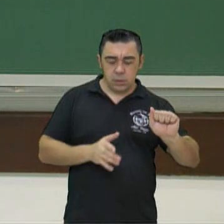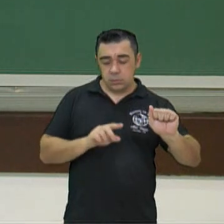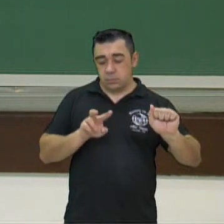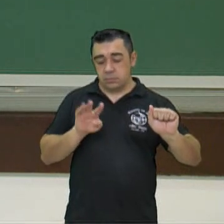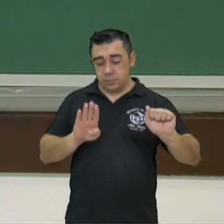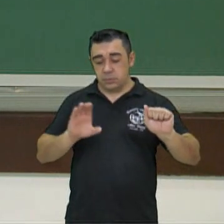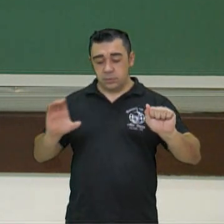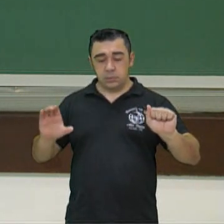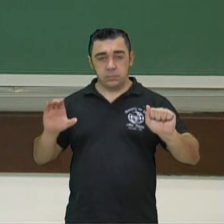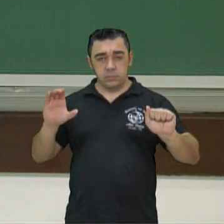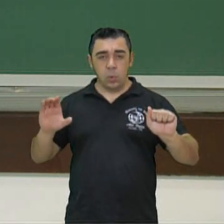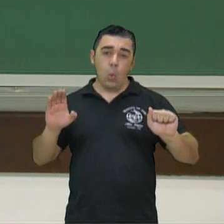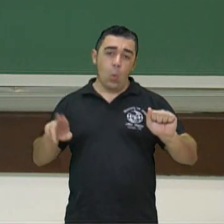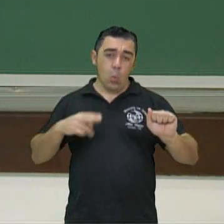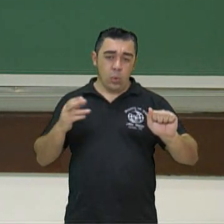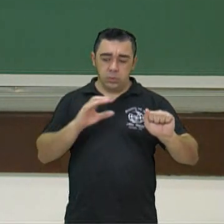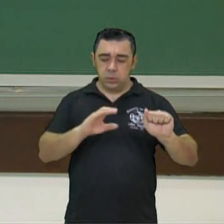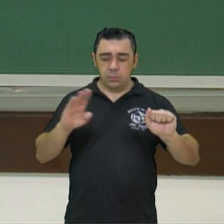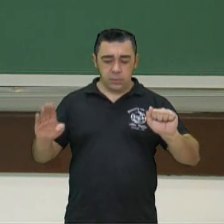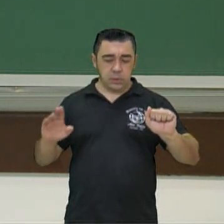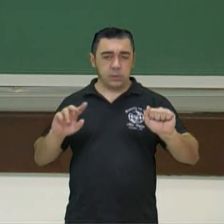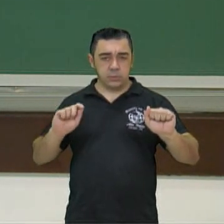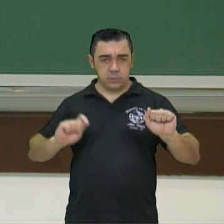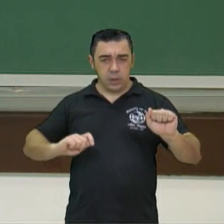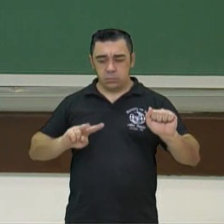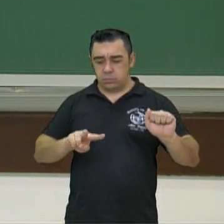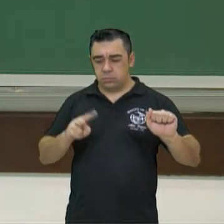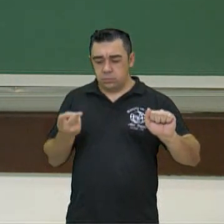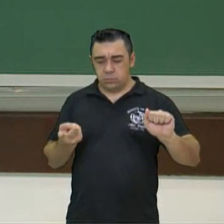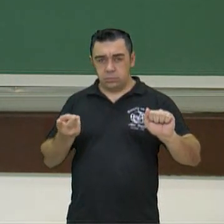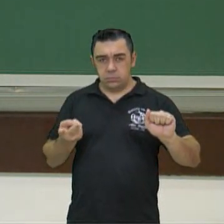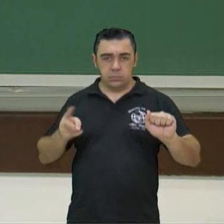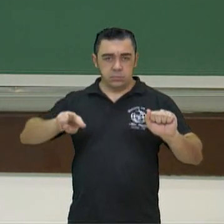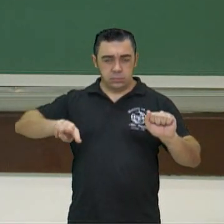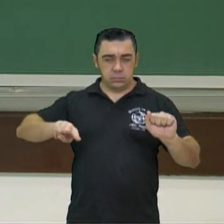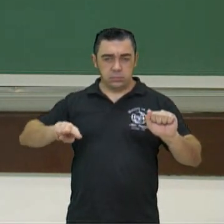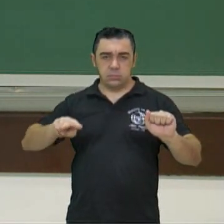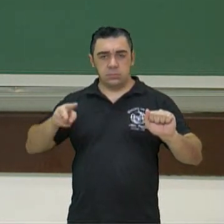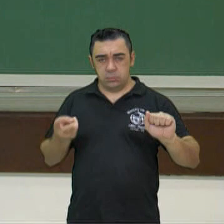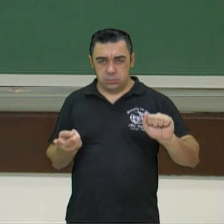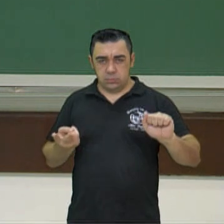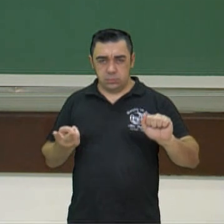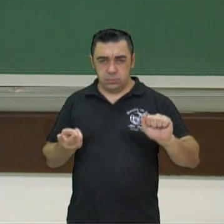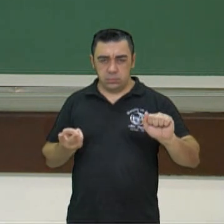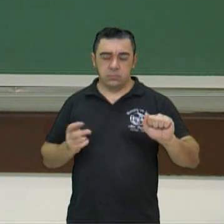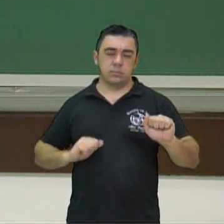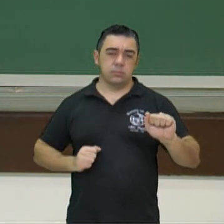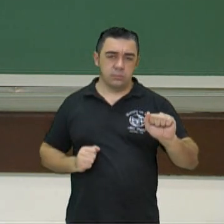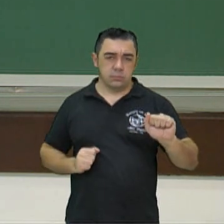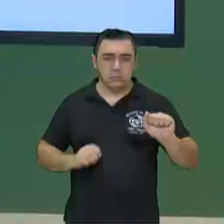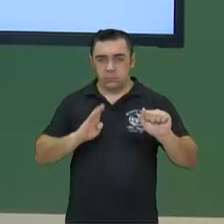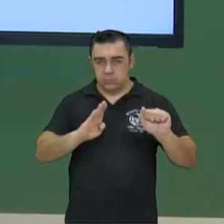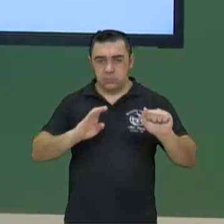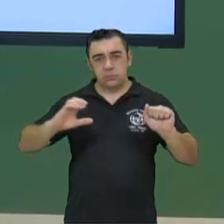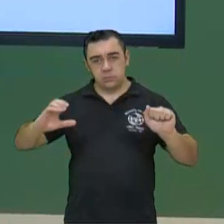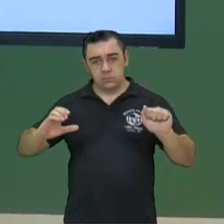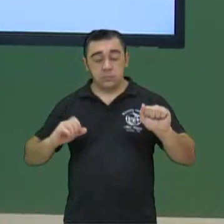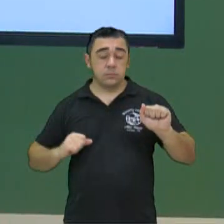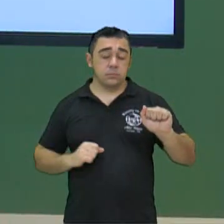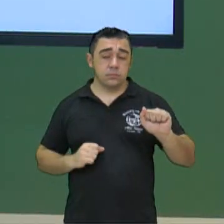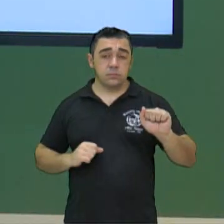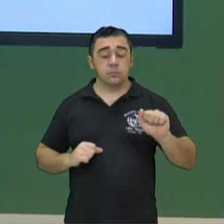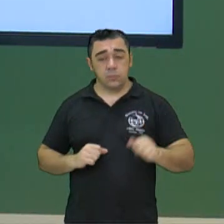ela está aqui, quantas possibilidades eu tenho para cá? Tenho 2, ou a Bia ou a Carol.